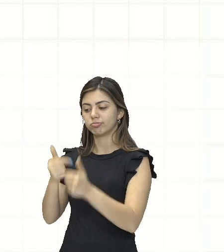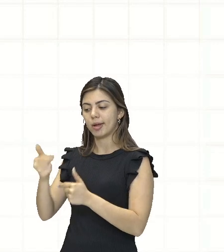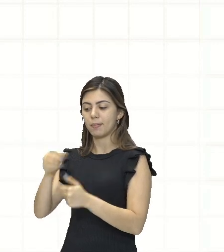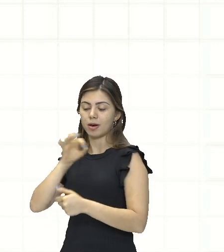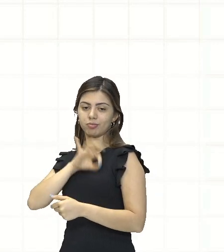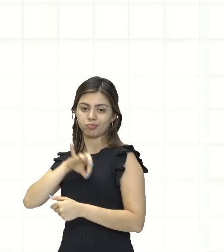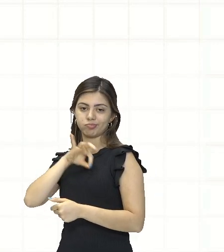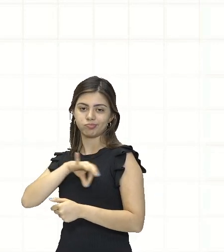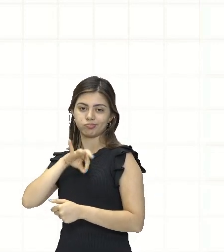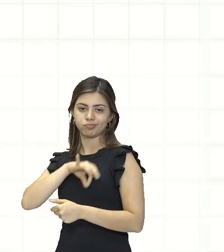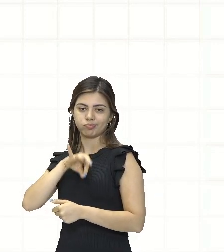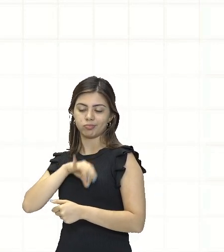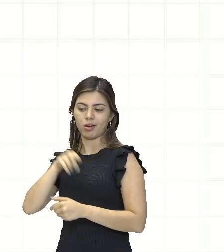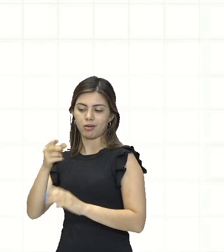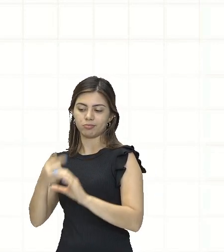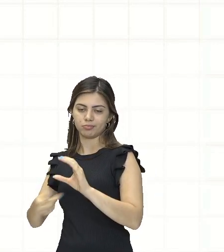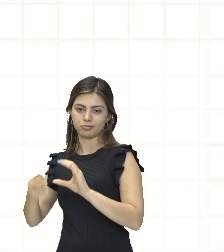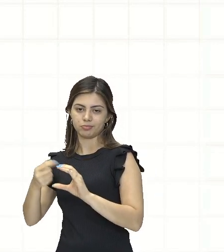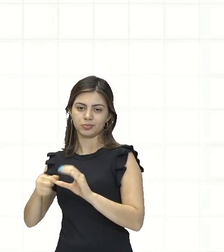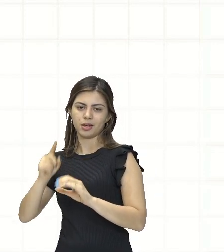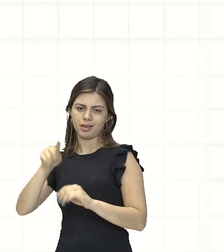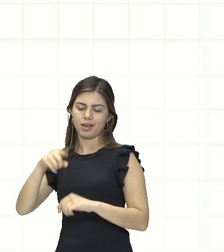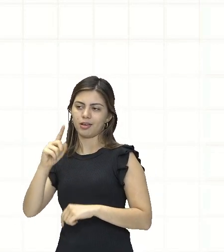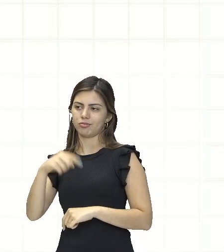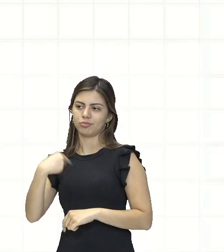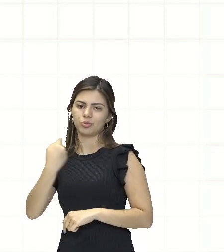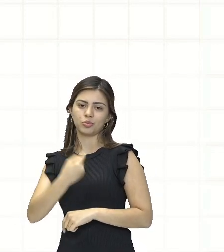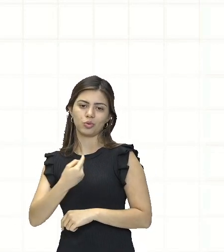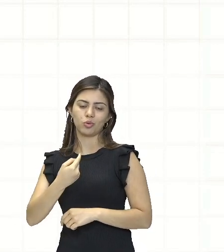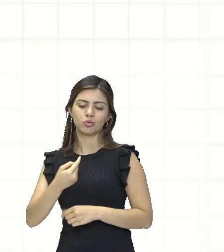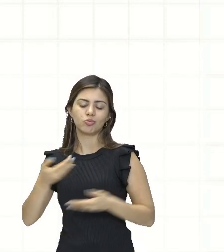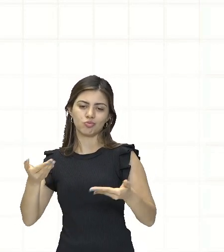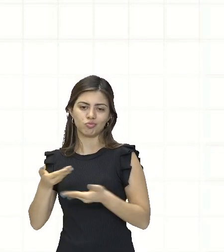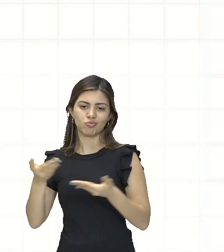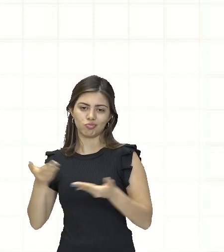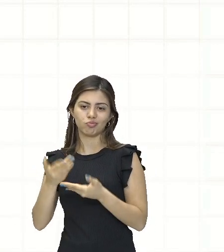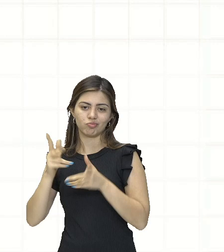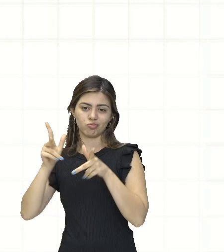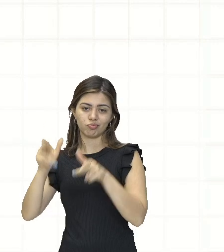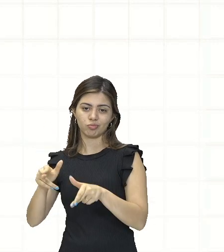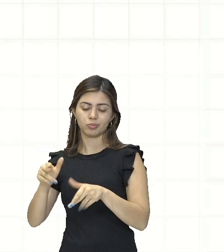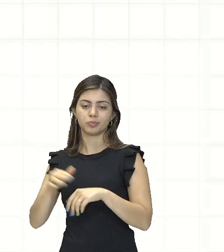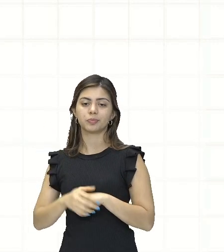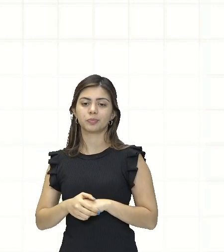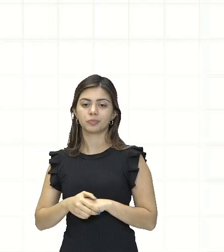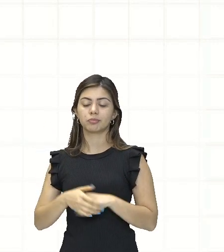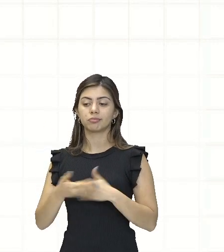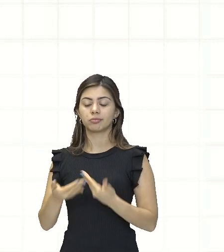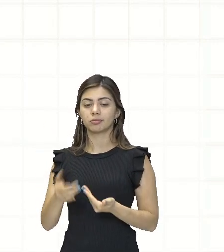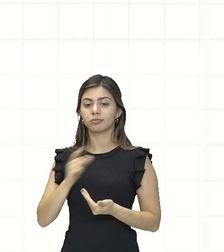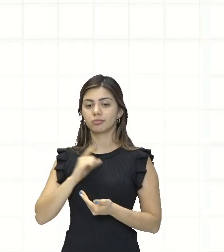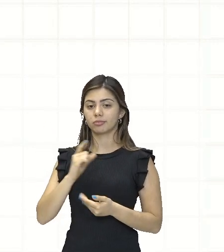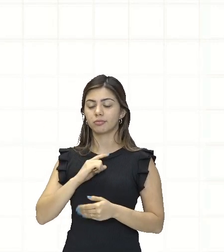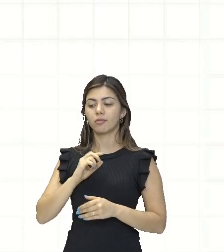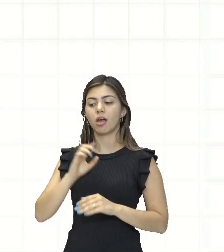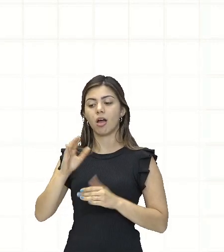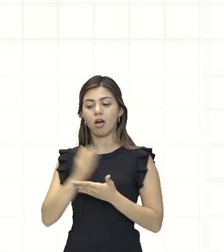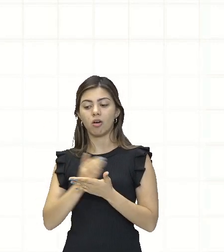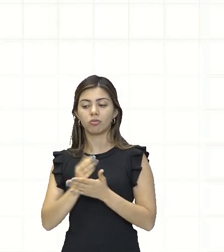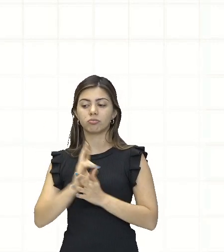o contexto da maioria dos trabalhadores atualmente. Como não são donos dos meios de